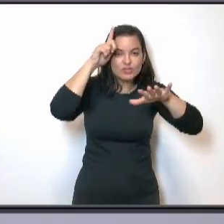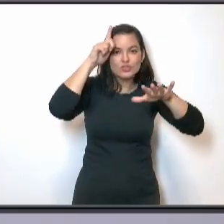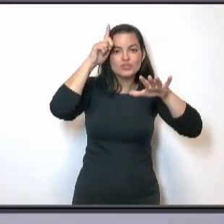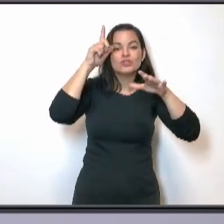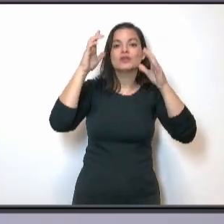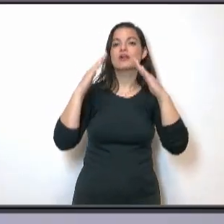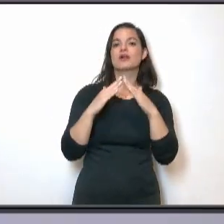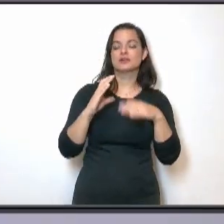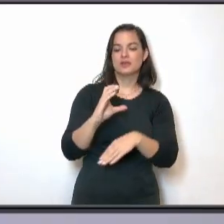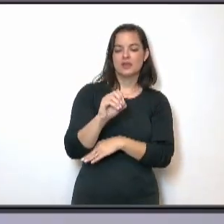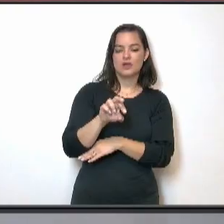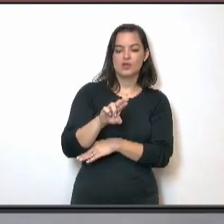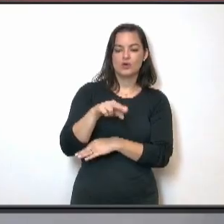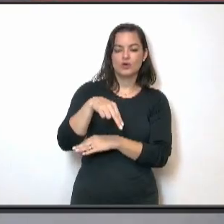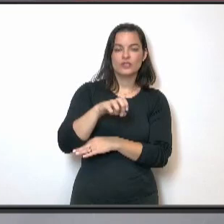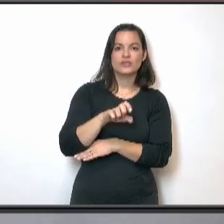Cornélio.